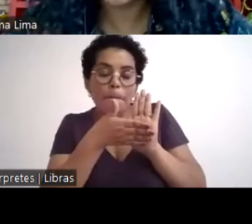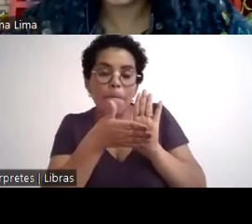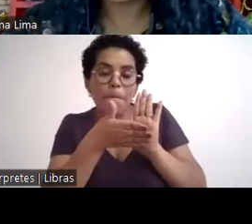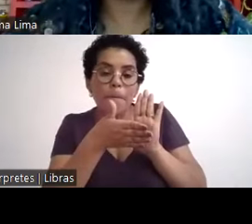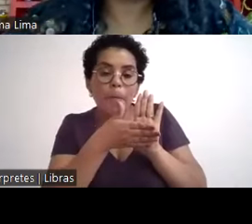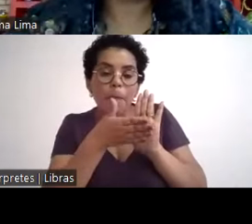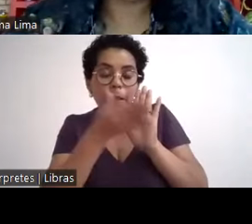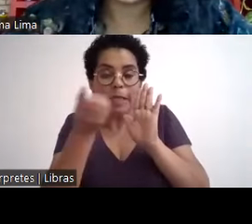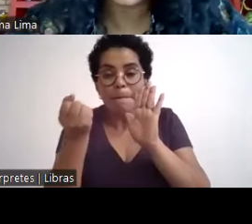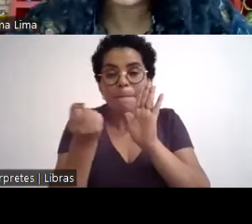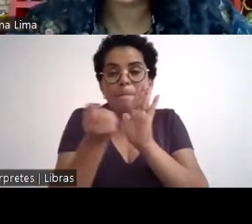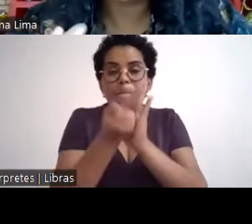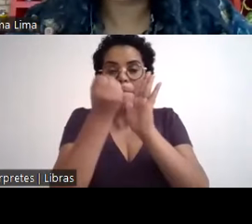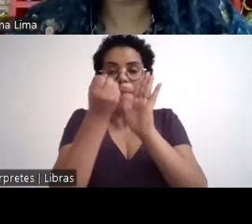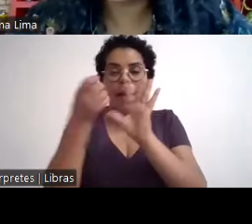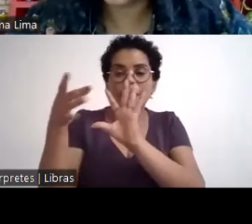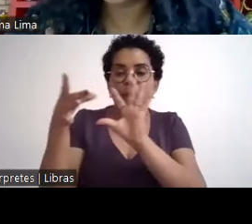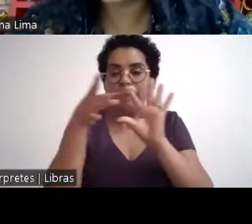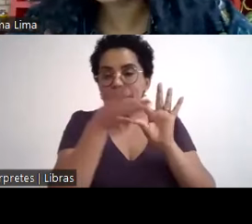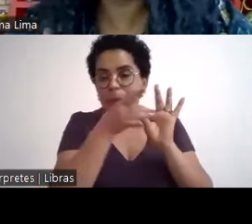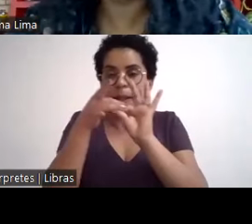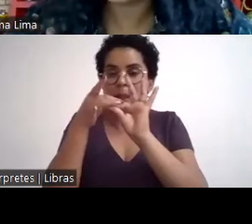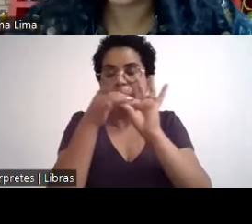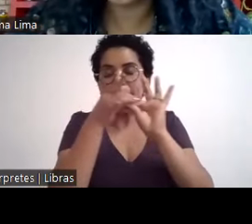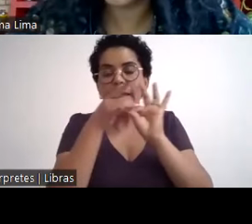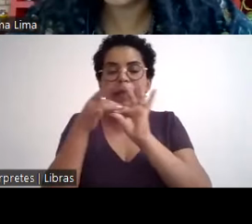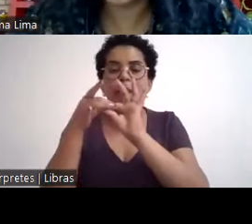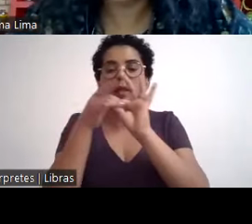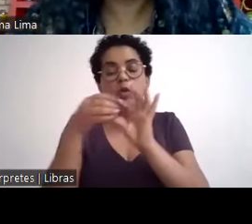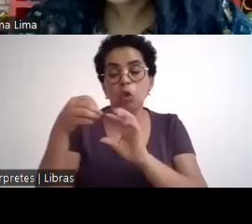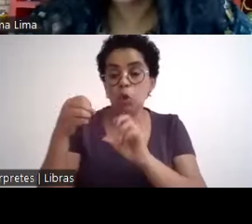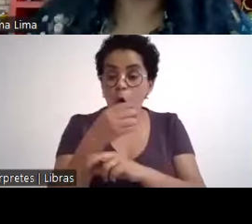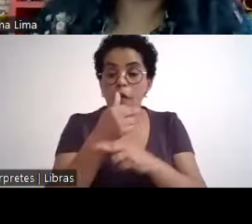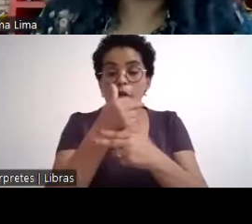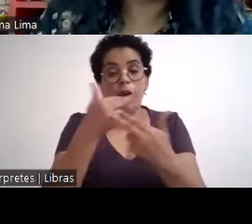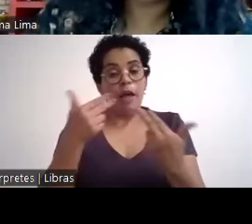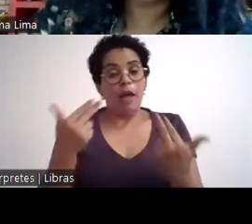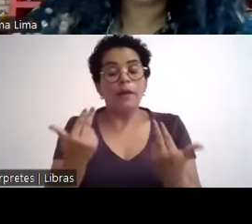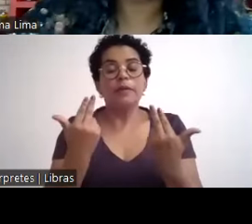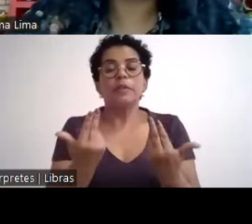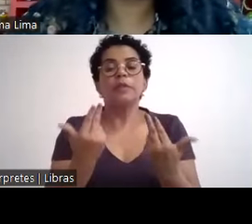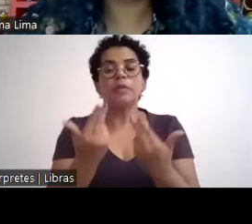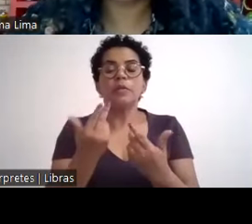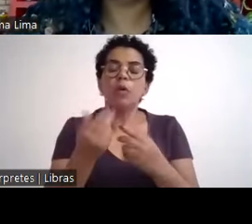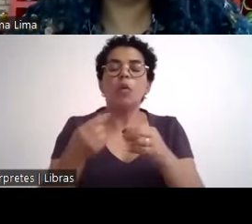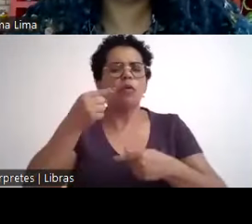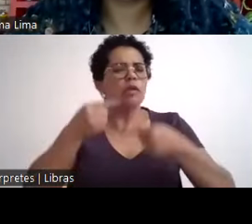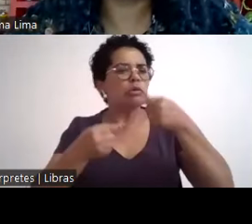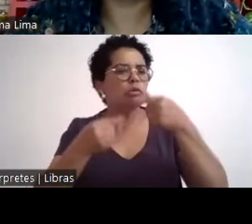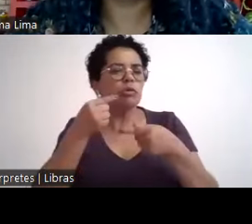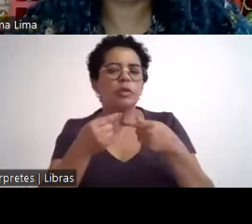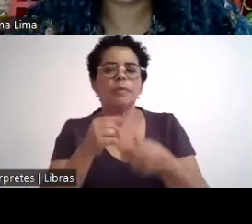marca alinhado a aspectos inovativos quando eu faço esse diálogo com o game.